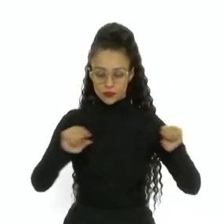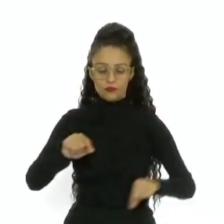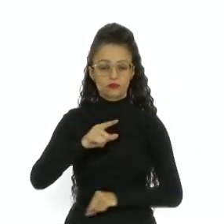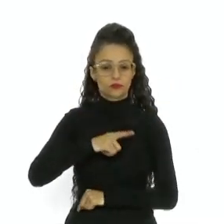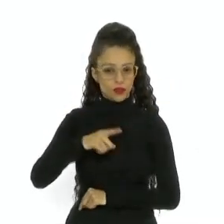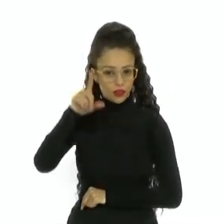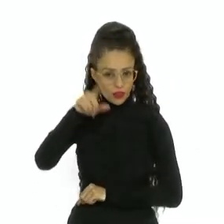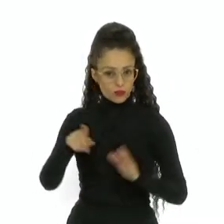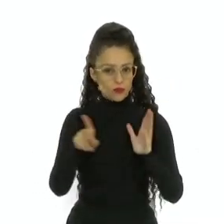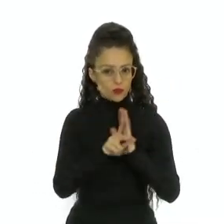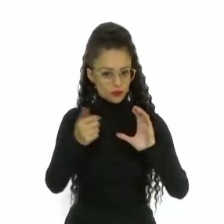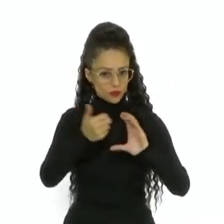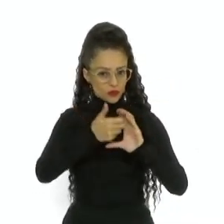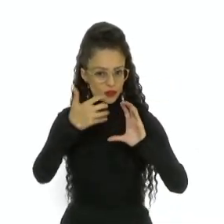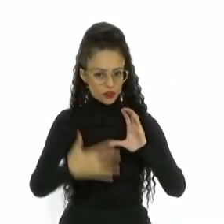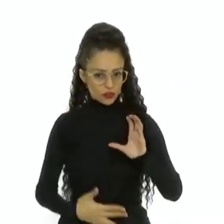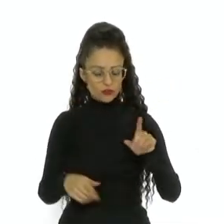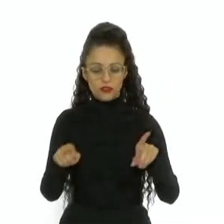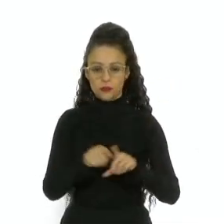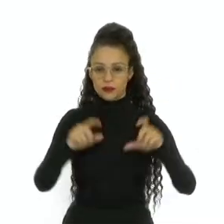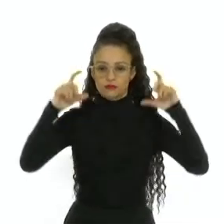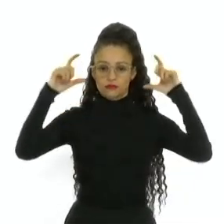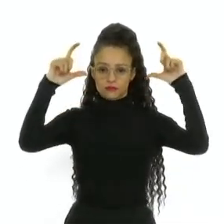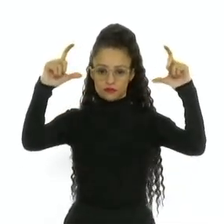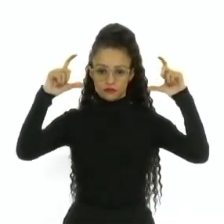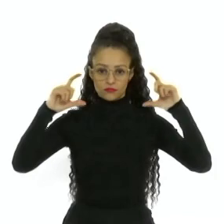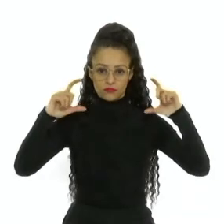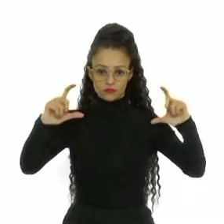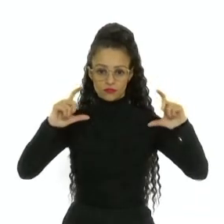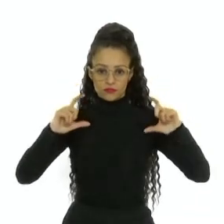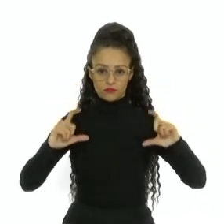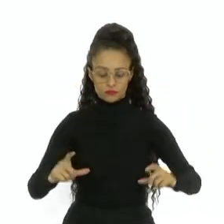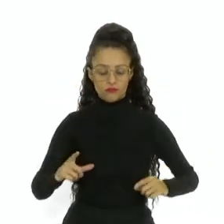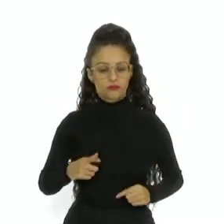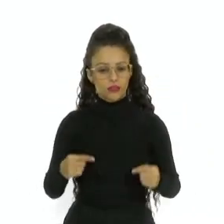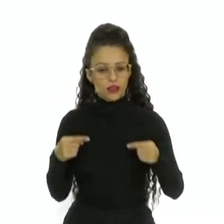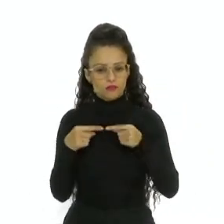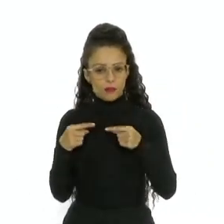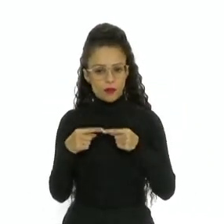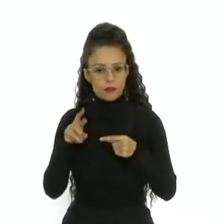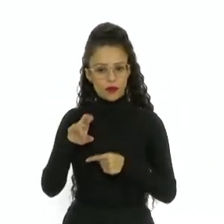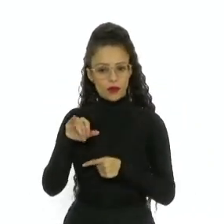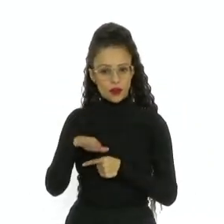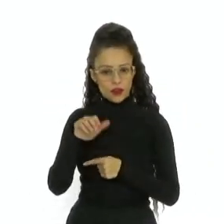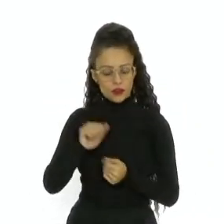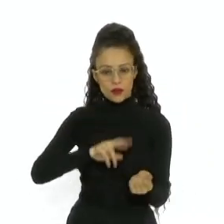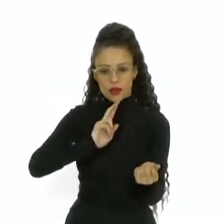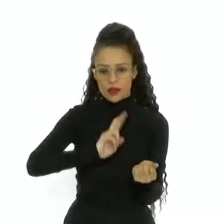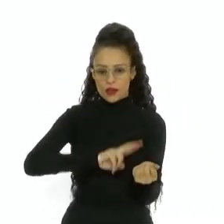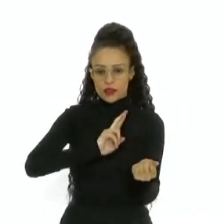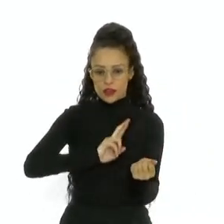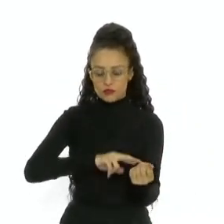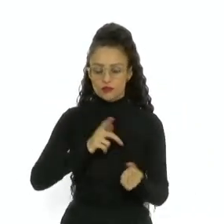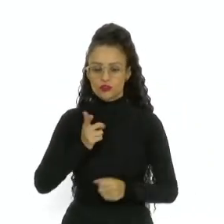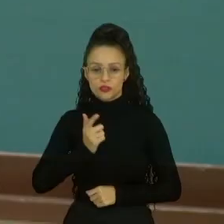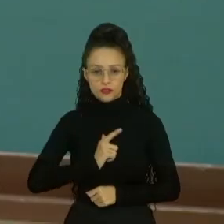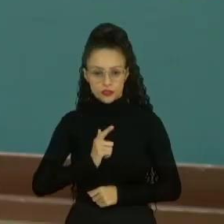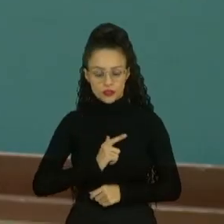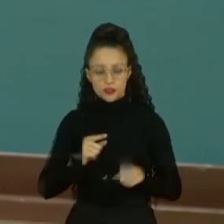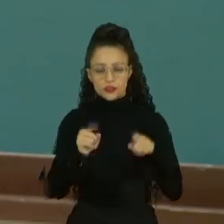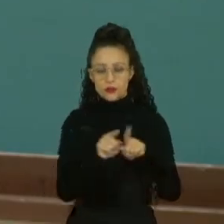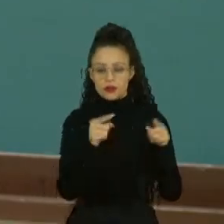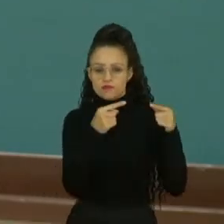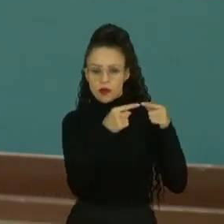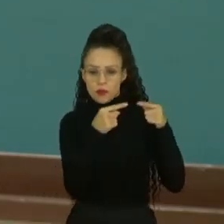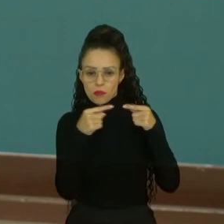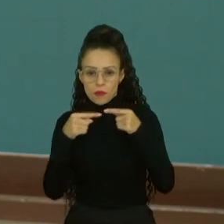muito característica, estrofe, tem rimas, tem ritmo, melodia e uma métrica, né? O